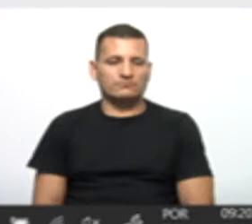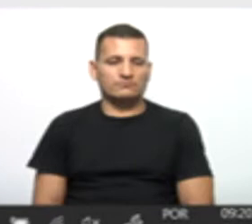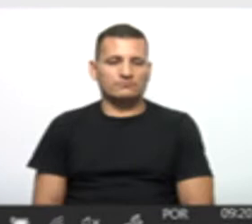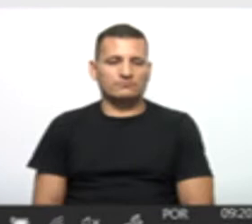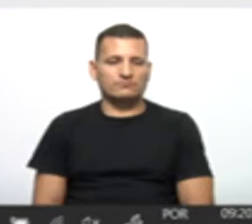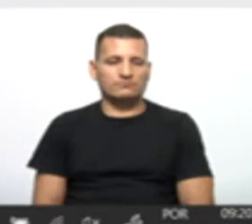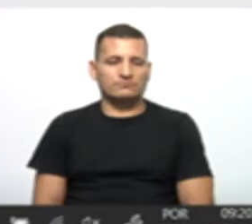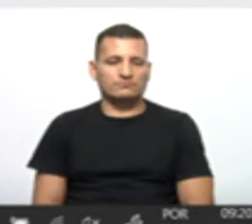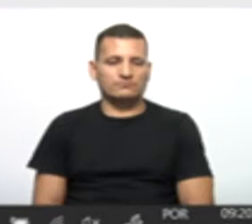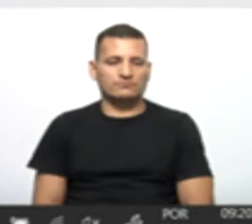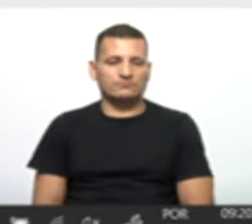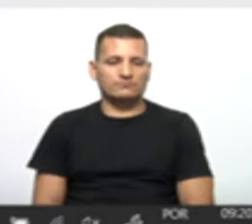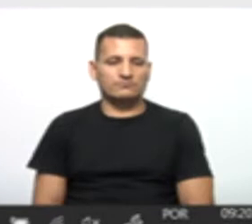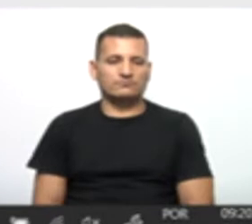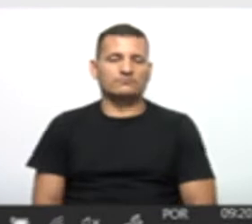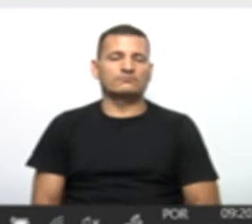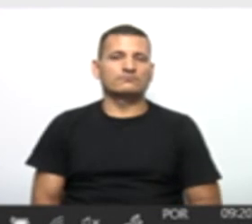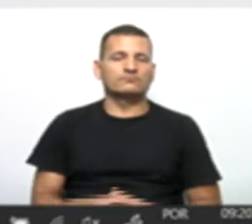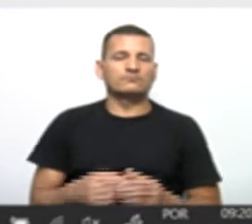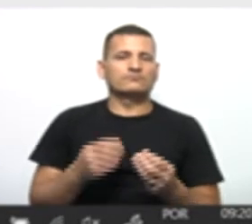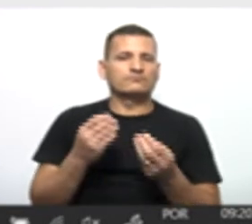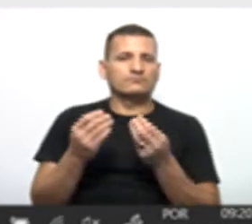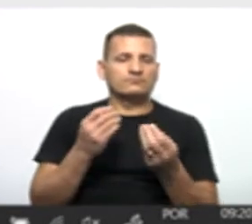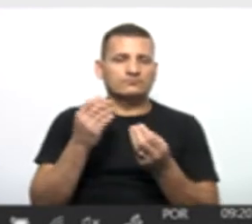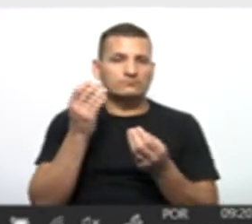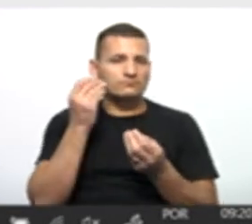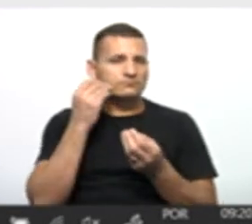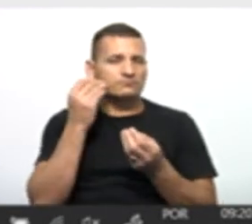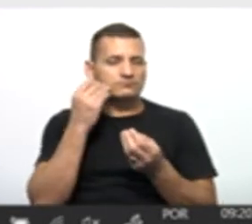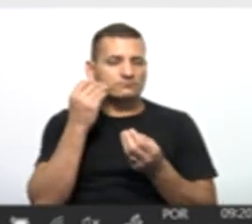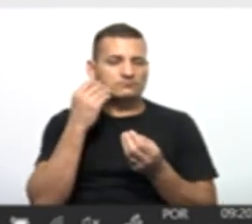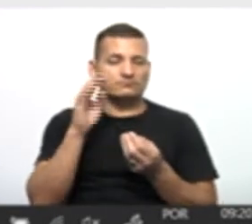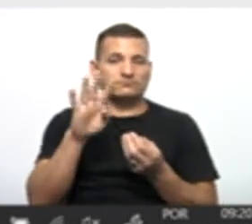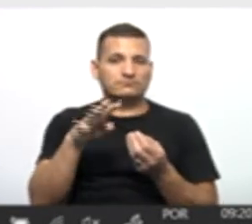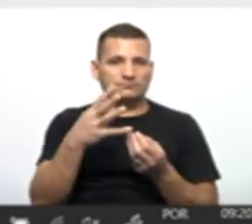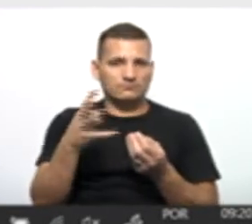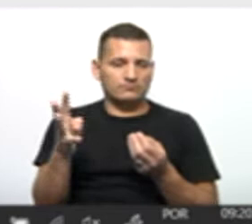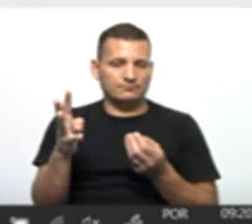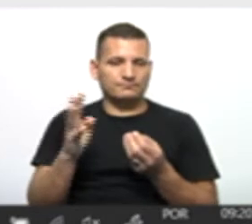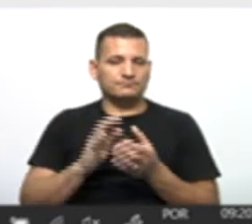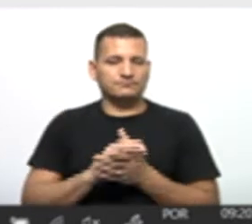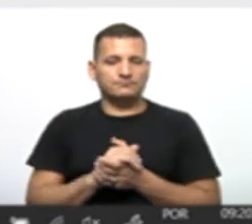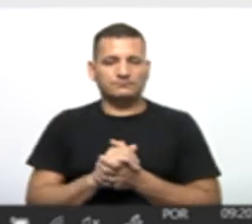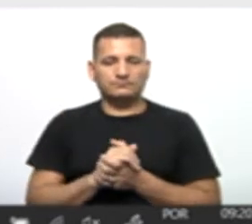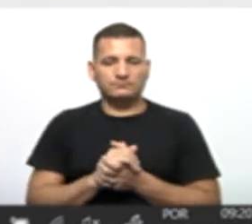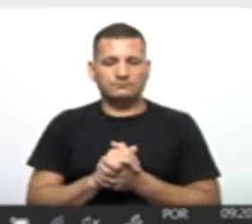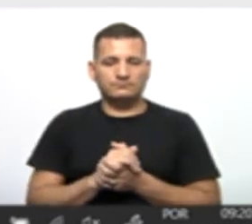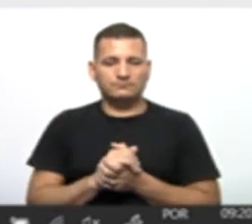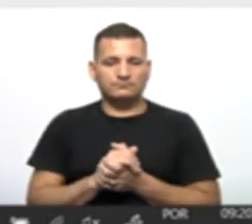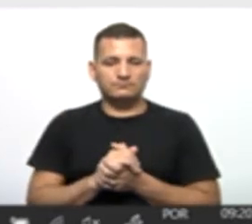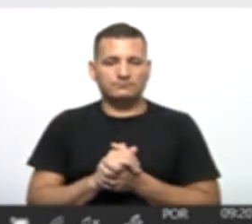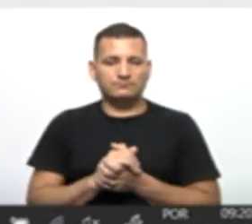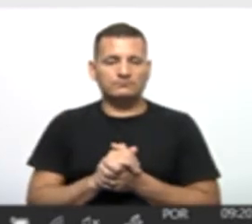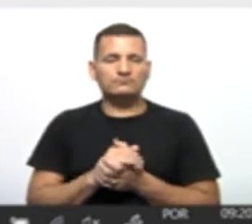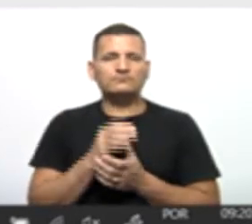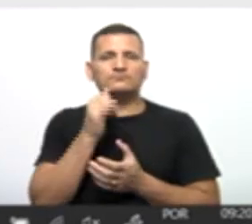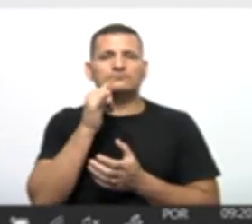para a gente verificar uma tabela, eu coloquei isso no último slide, mas já vamos adiantar aqui. Se